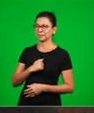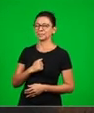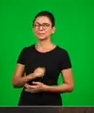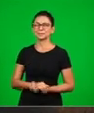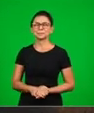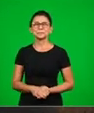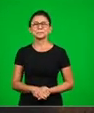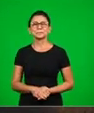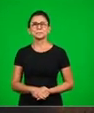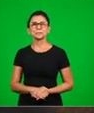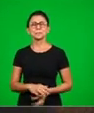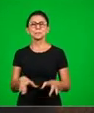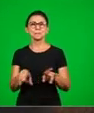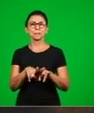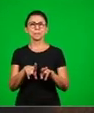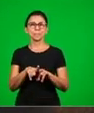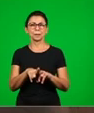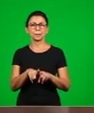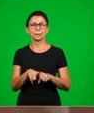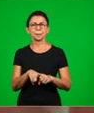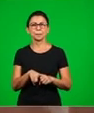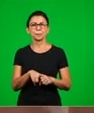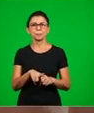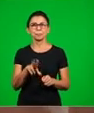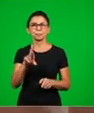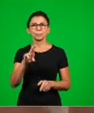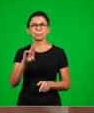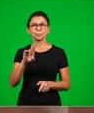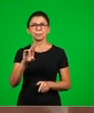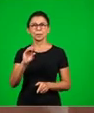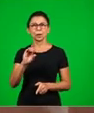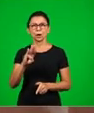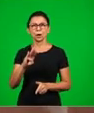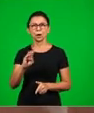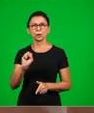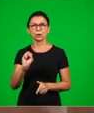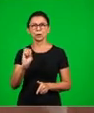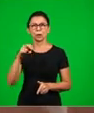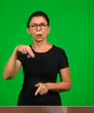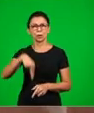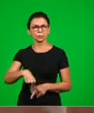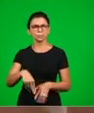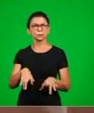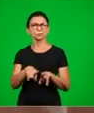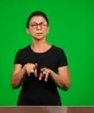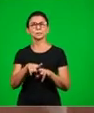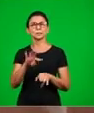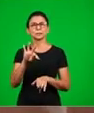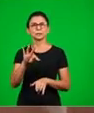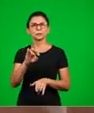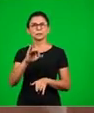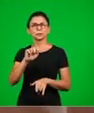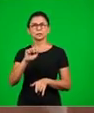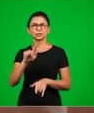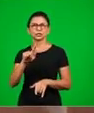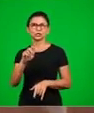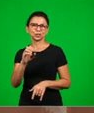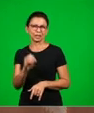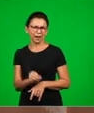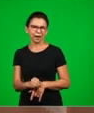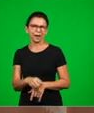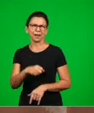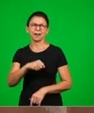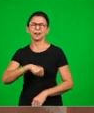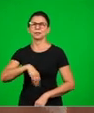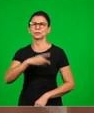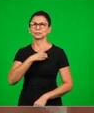Também o nosso irmão Robson, Valparaíso na Serra, Tiago Souza de Queimados. Tiago já é velho conhecido, é um